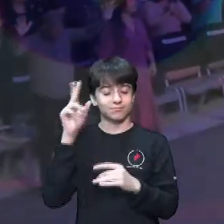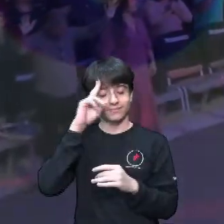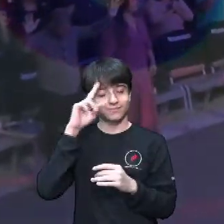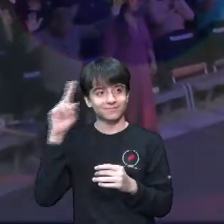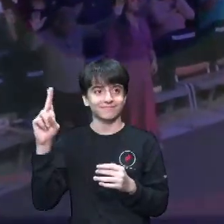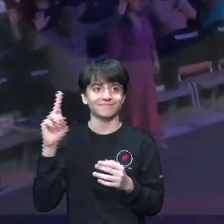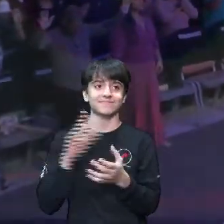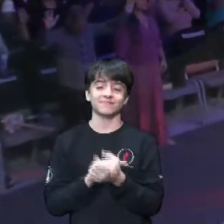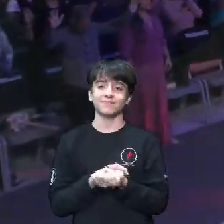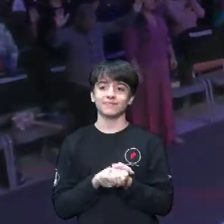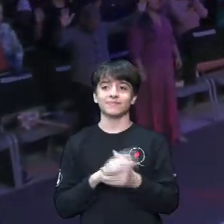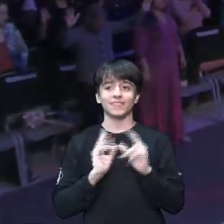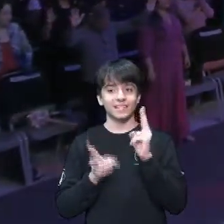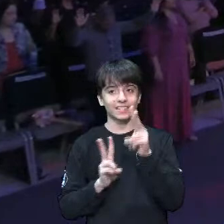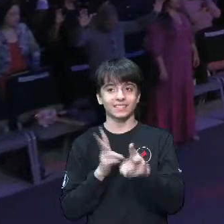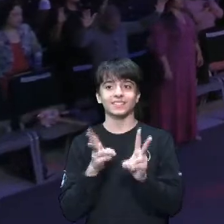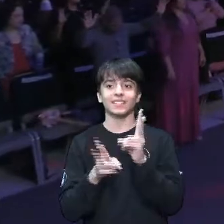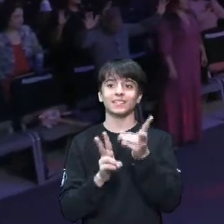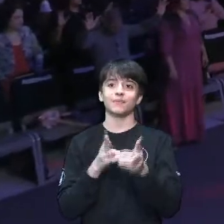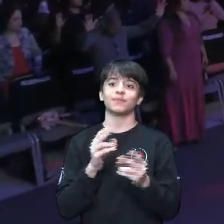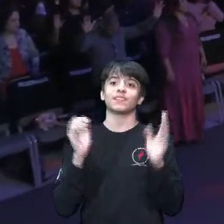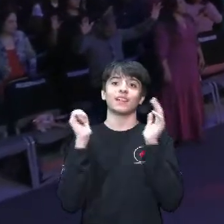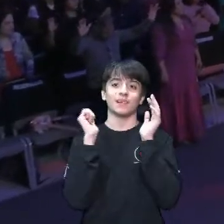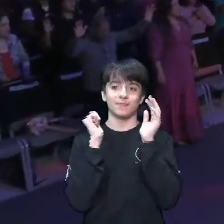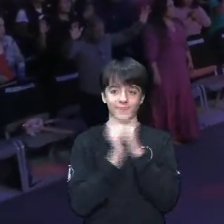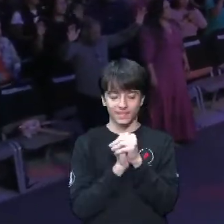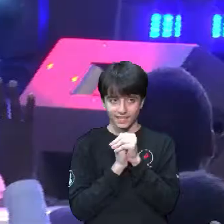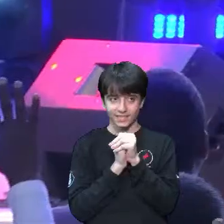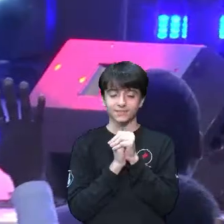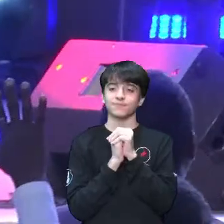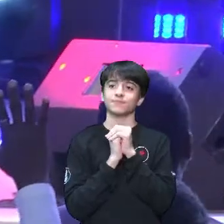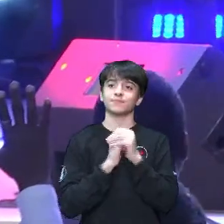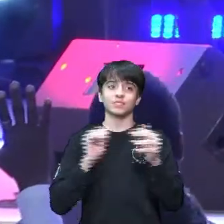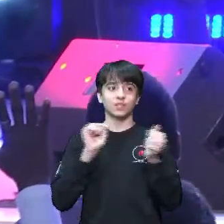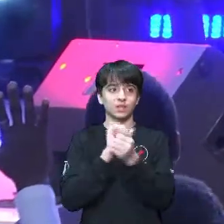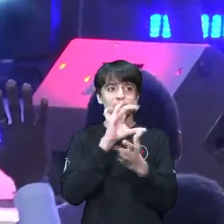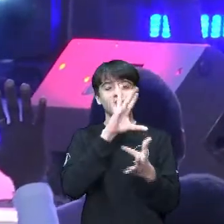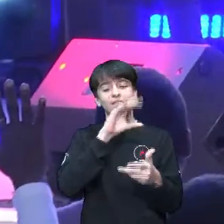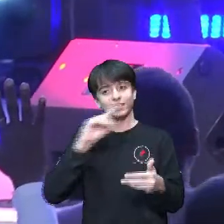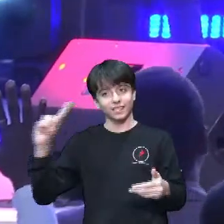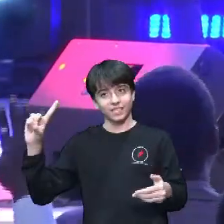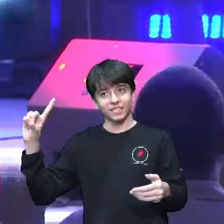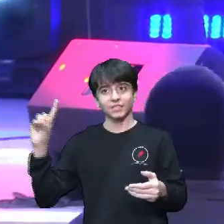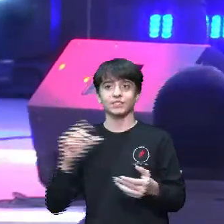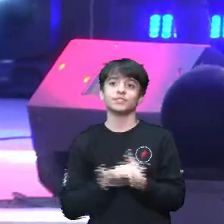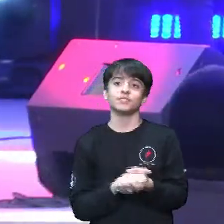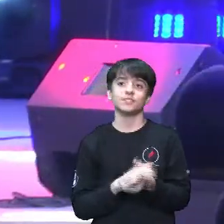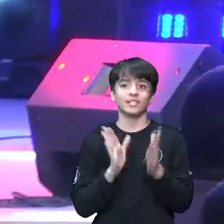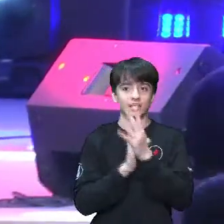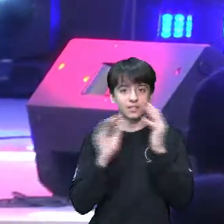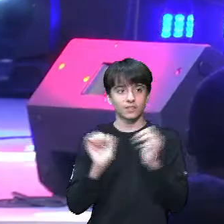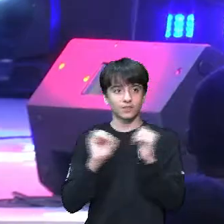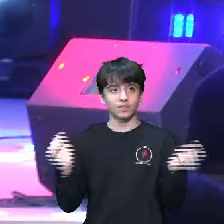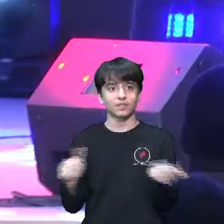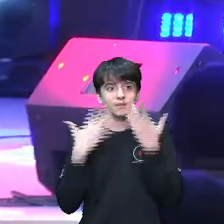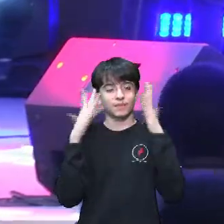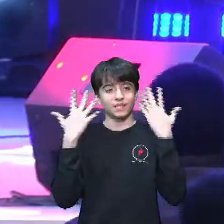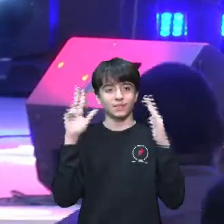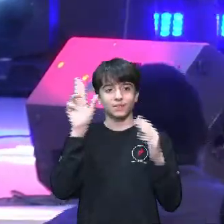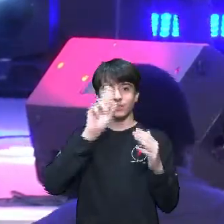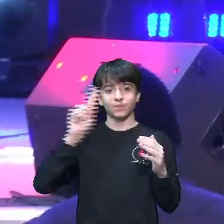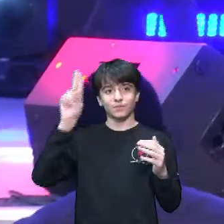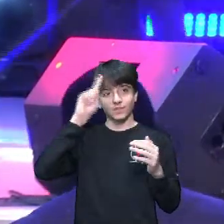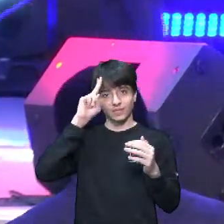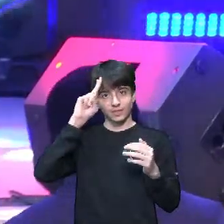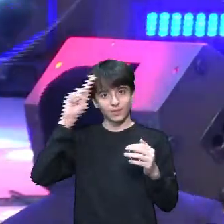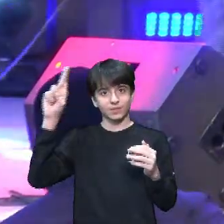Senhor para sempre, amém. Glória a Deus, aleluia. Aplauda o nome do